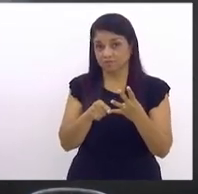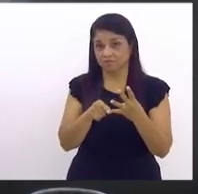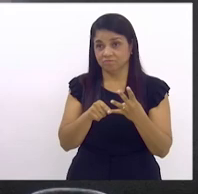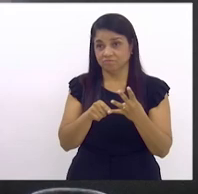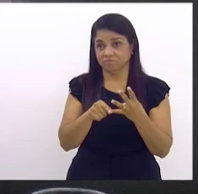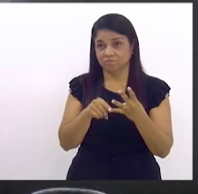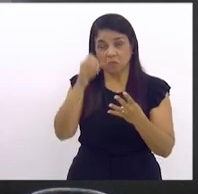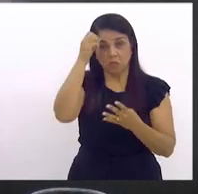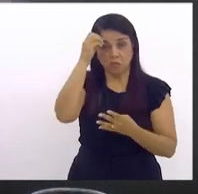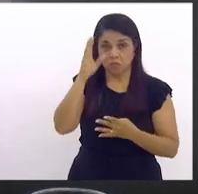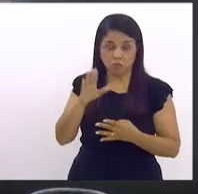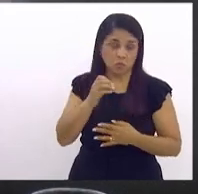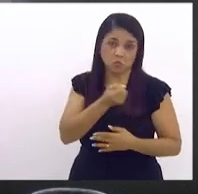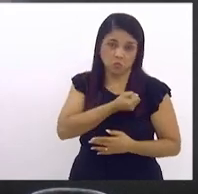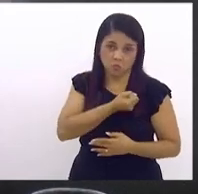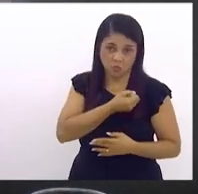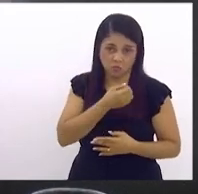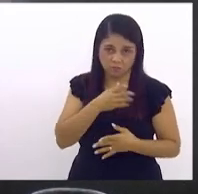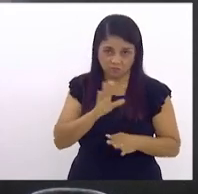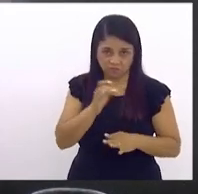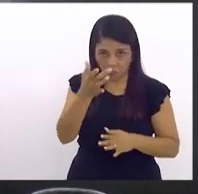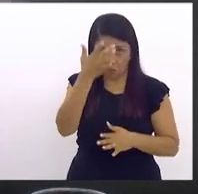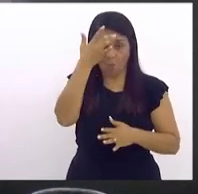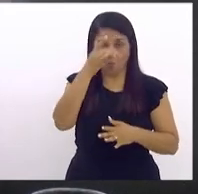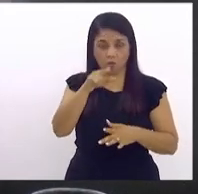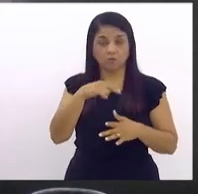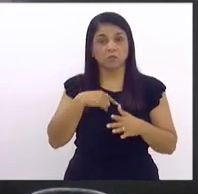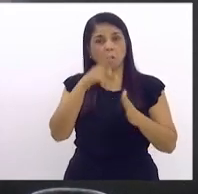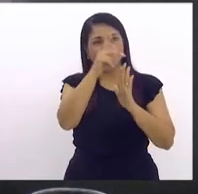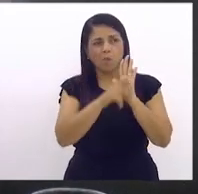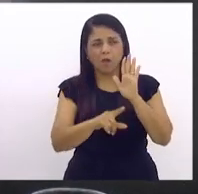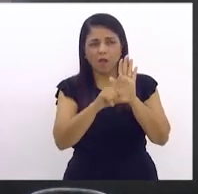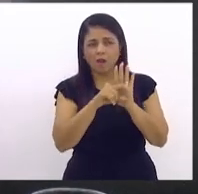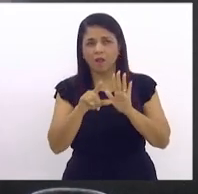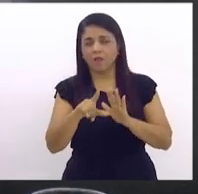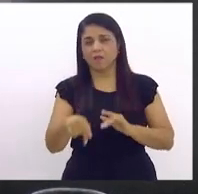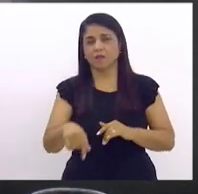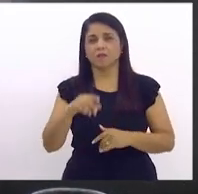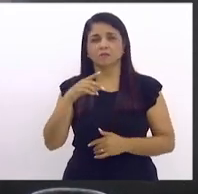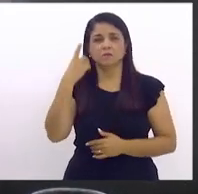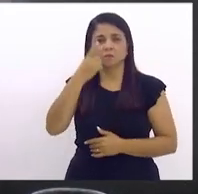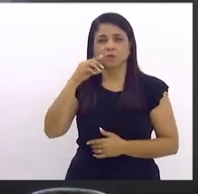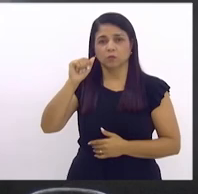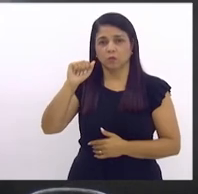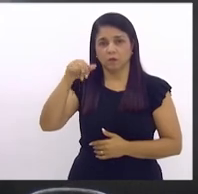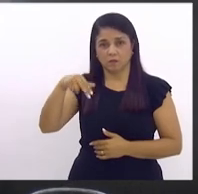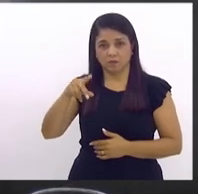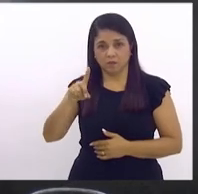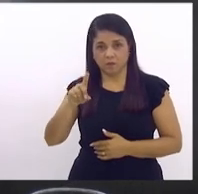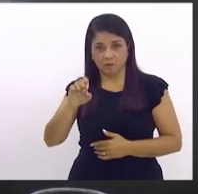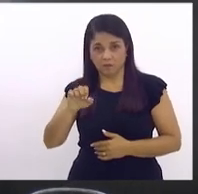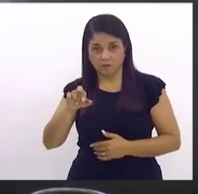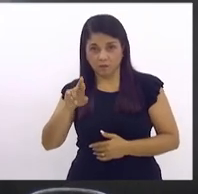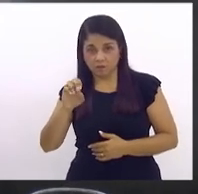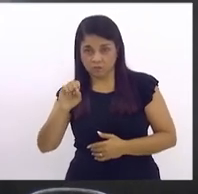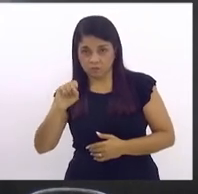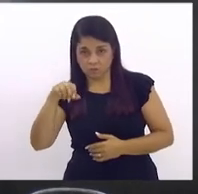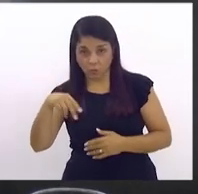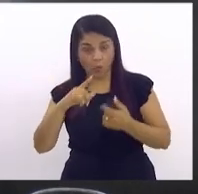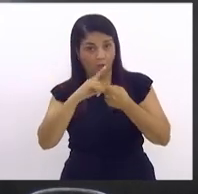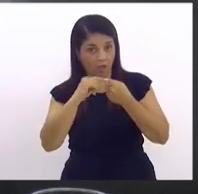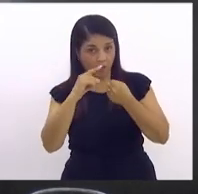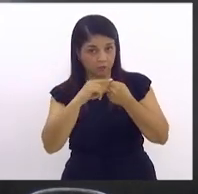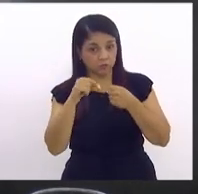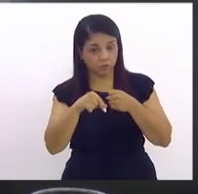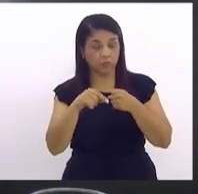o número de cor, tem um projeto de lei que tramitou aqui, do deputado Anderson Moraes, que um dos artigos tratava